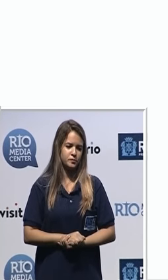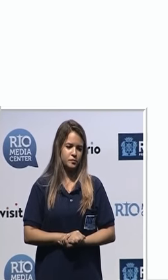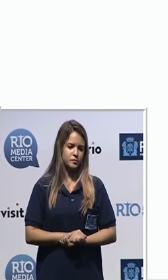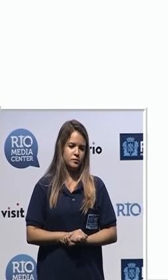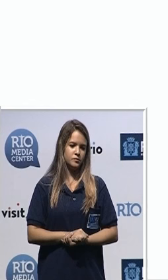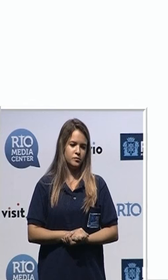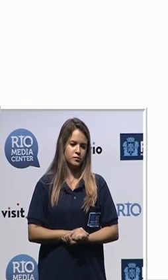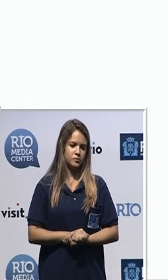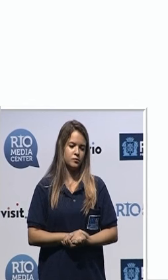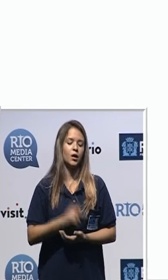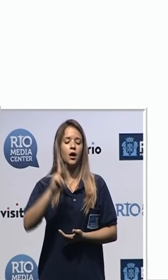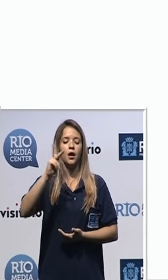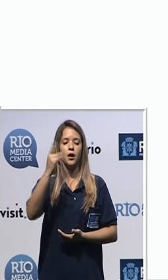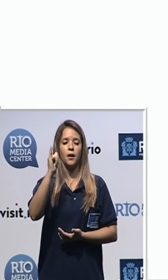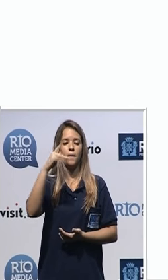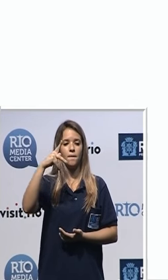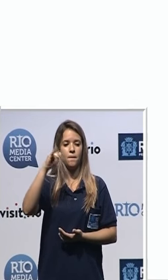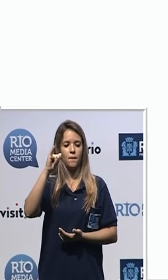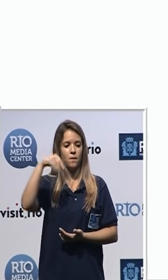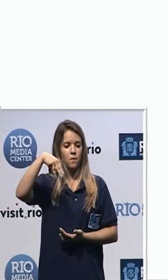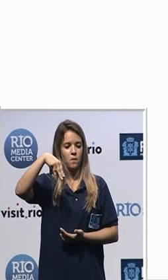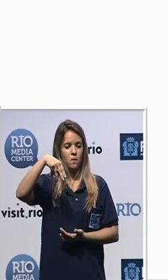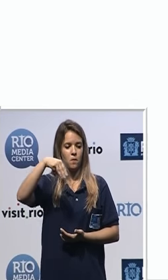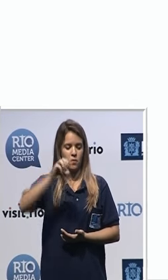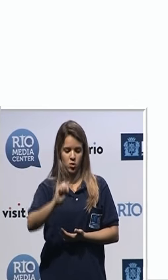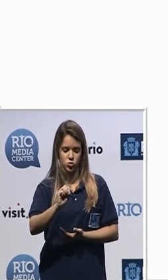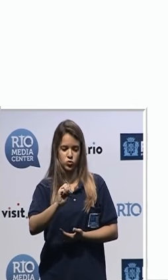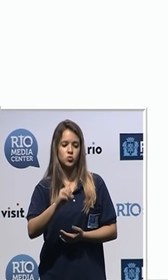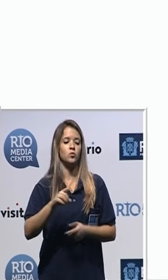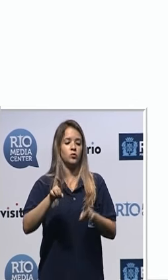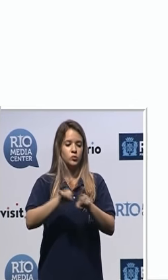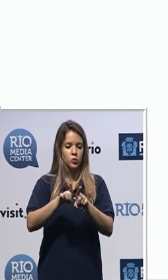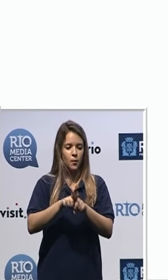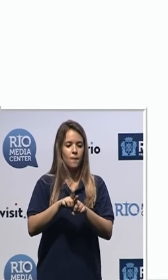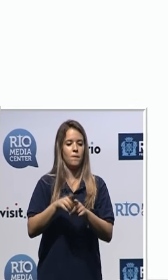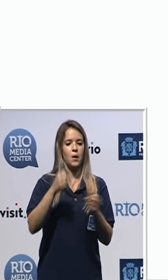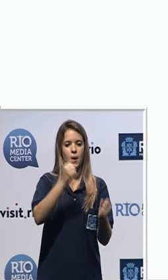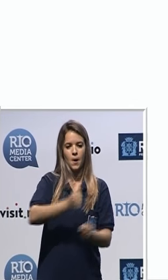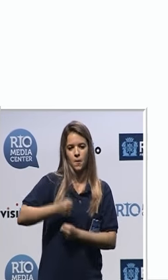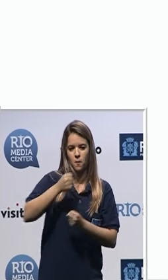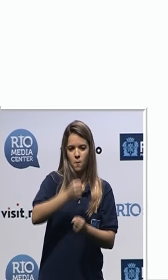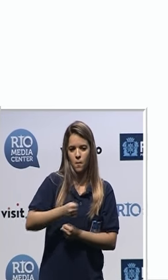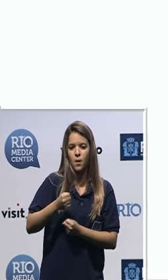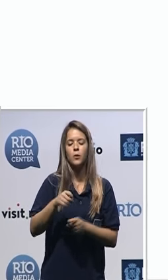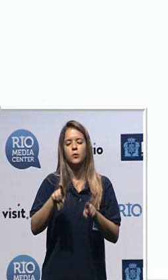O hipismo também, a canoagem de velocidade, futebol de 5,